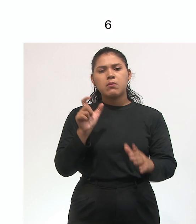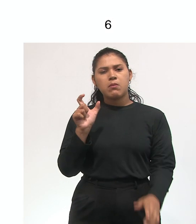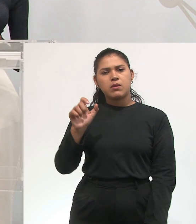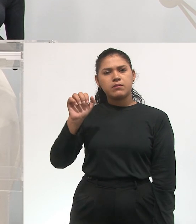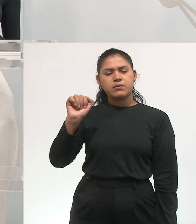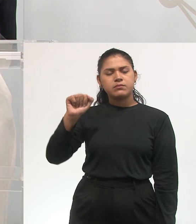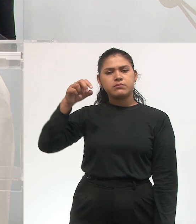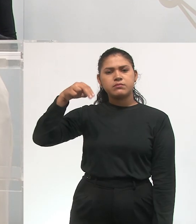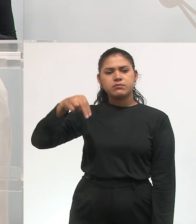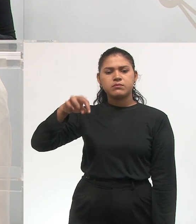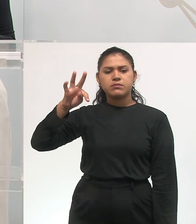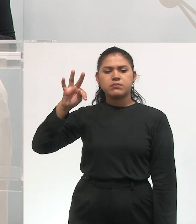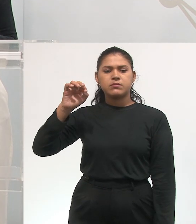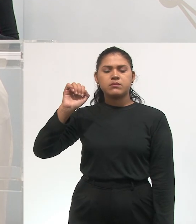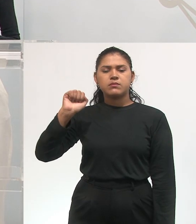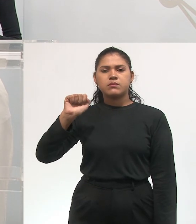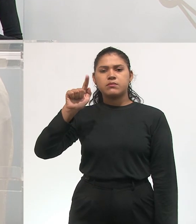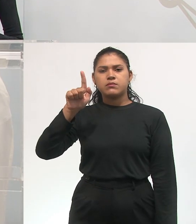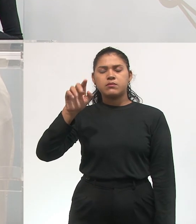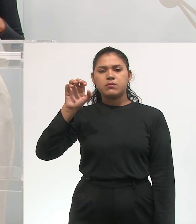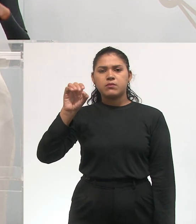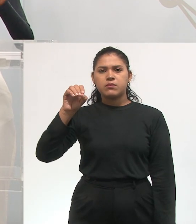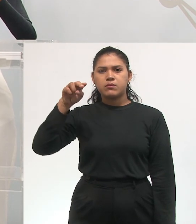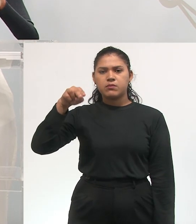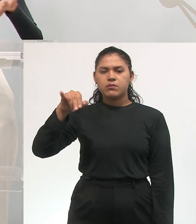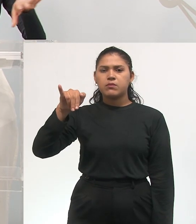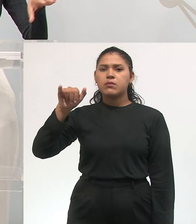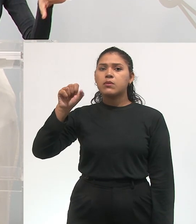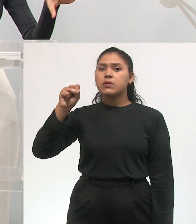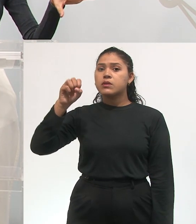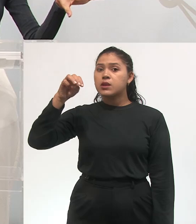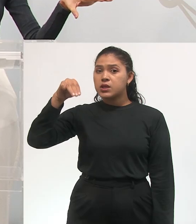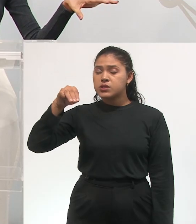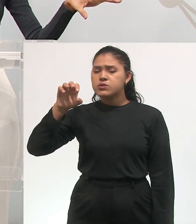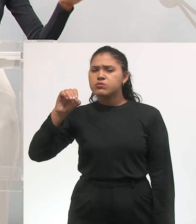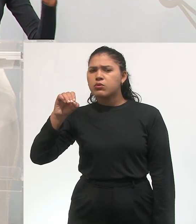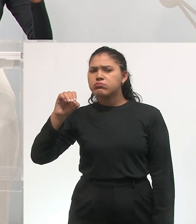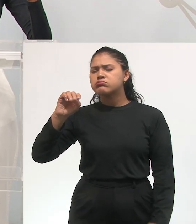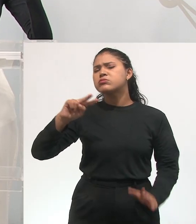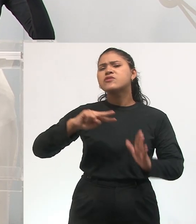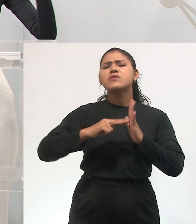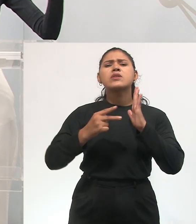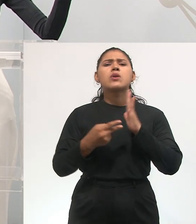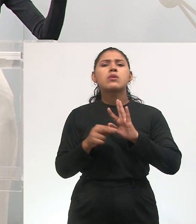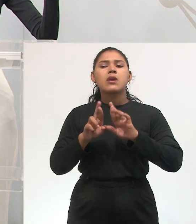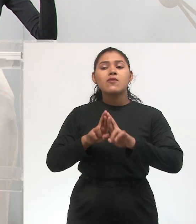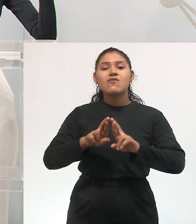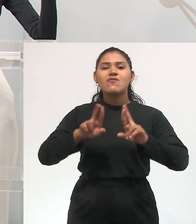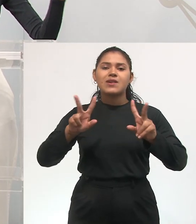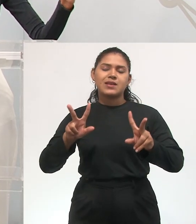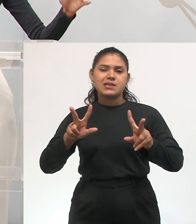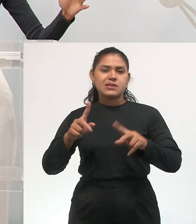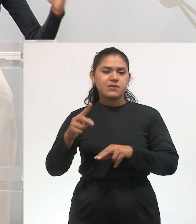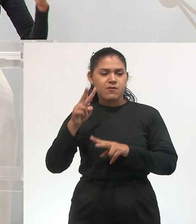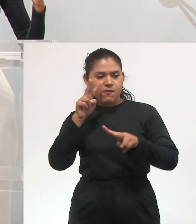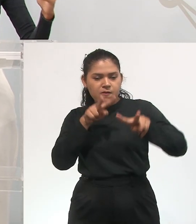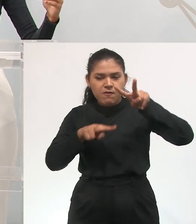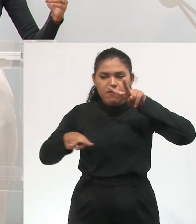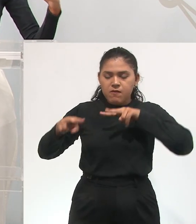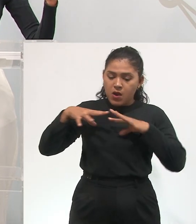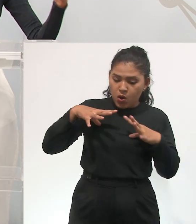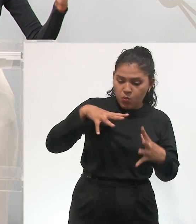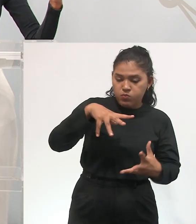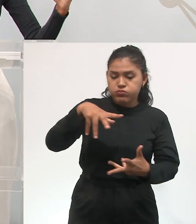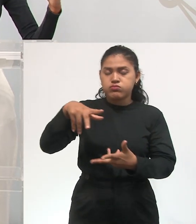um antagonismo de classes? Justamente essas diferenças, né, de pensar o